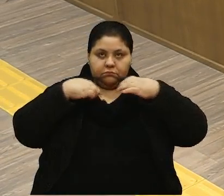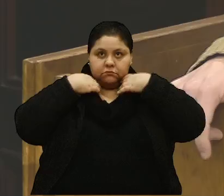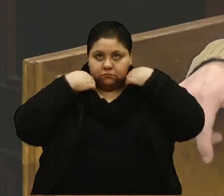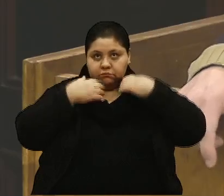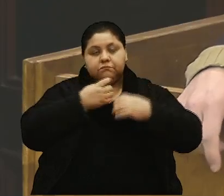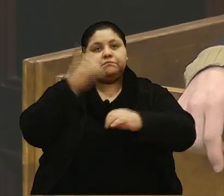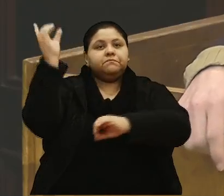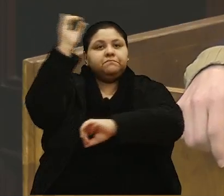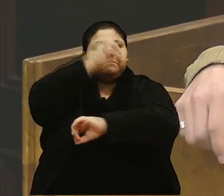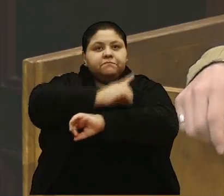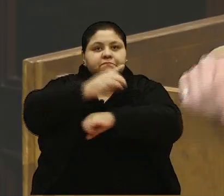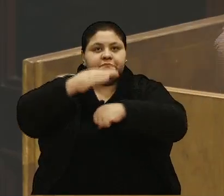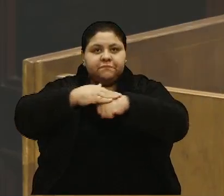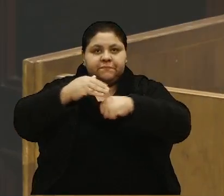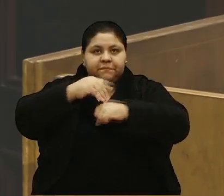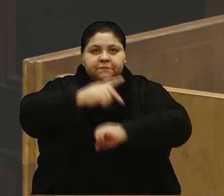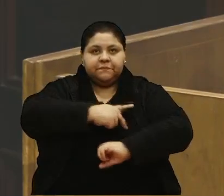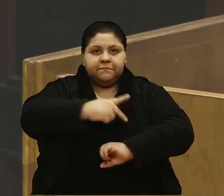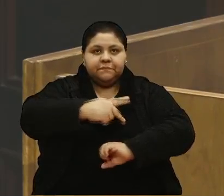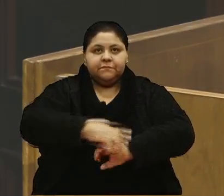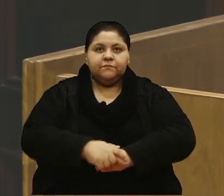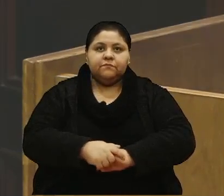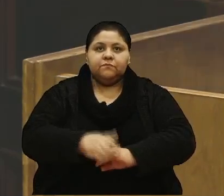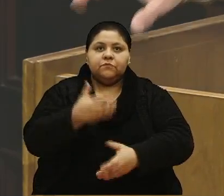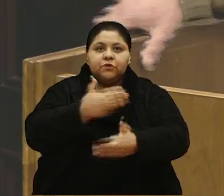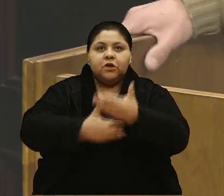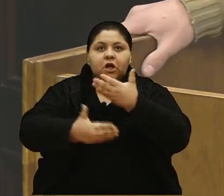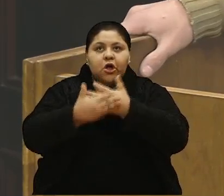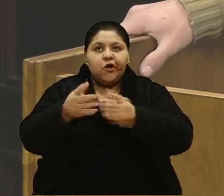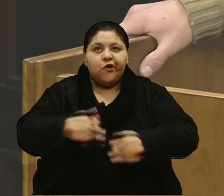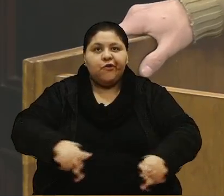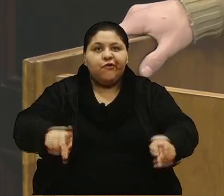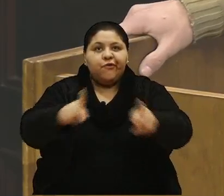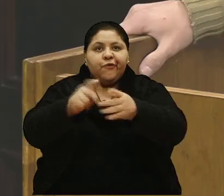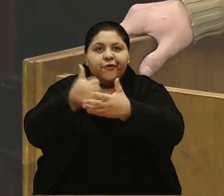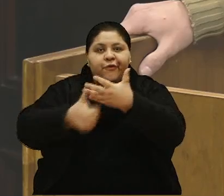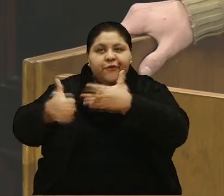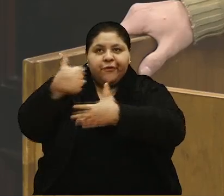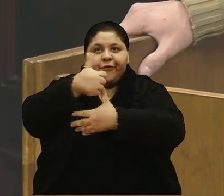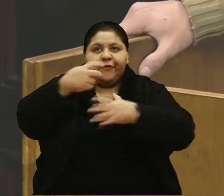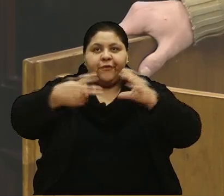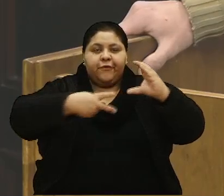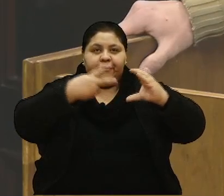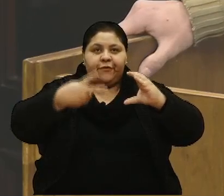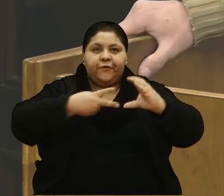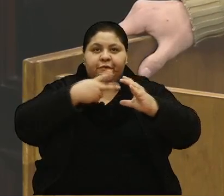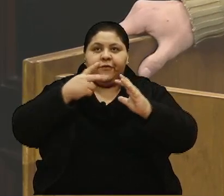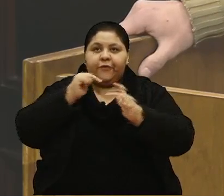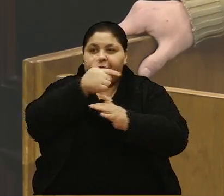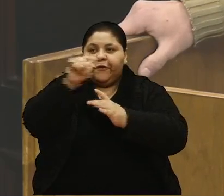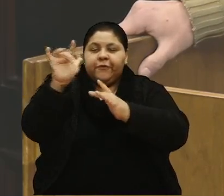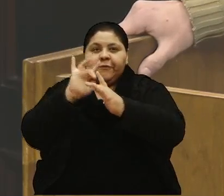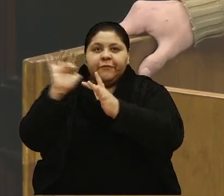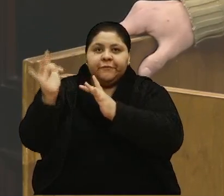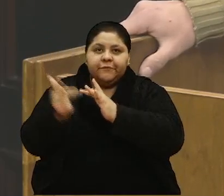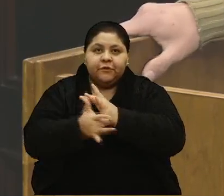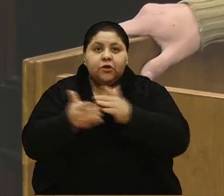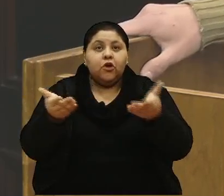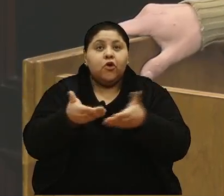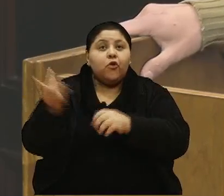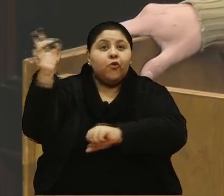Bom dia, meu nobre presidente, a todo o público que nos prestigia aí pela TV Câmara, demais redes sociais. Hoje é um